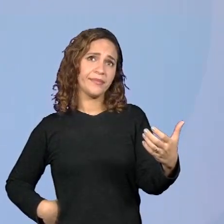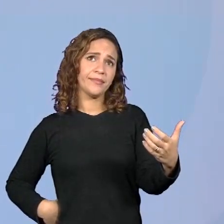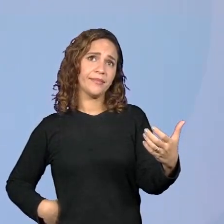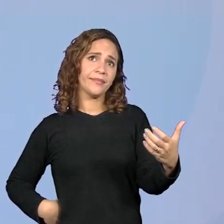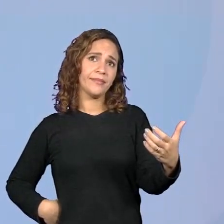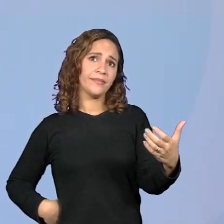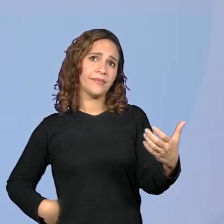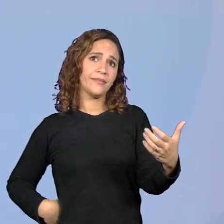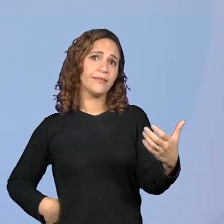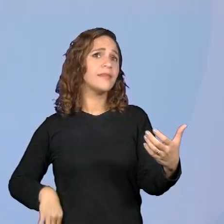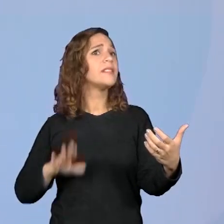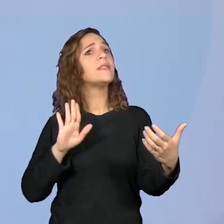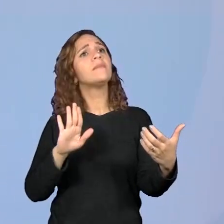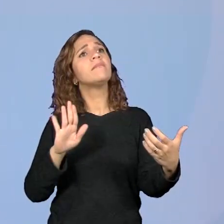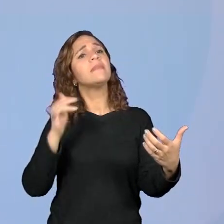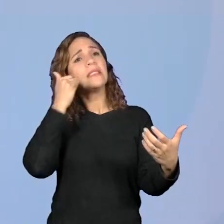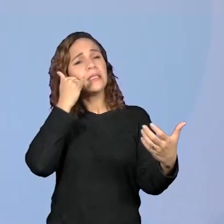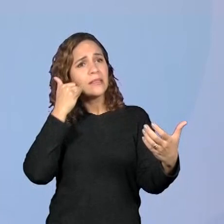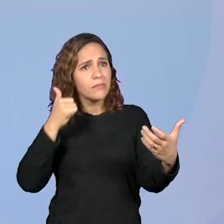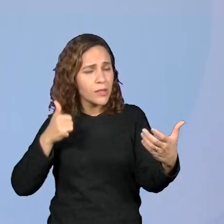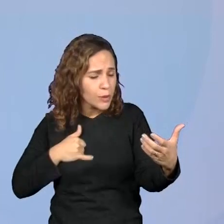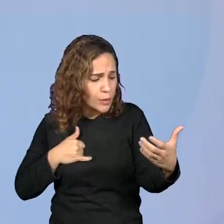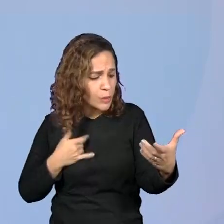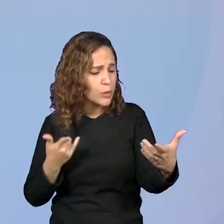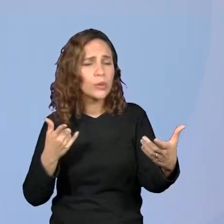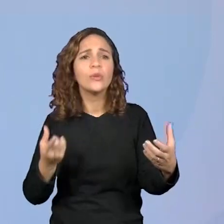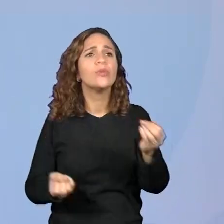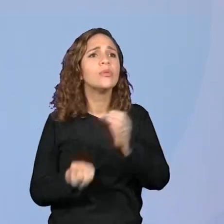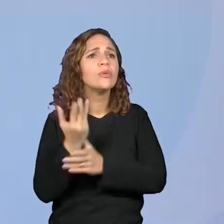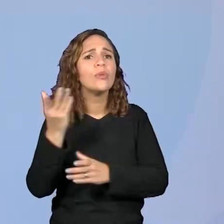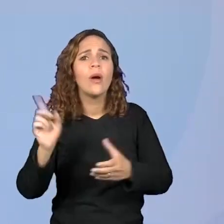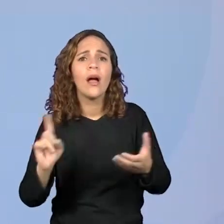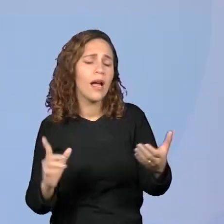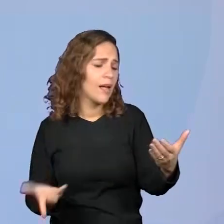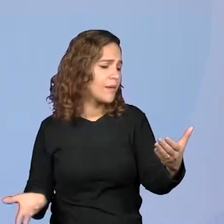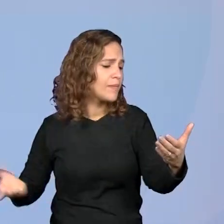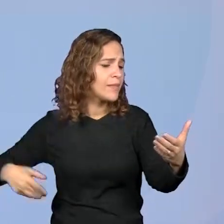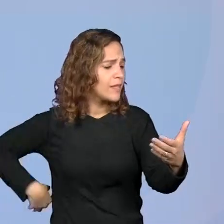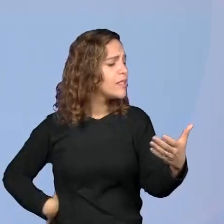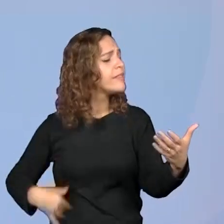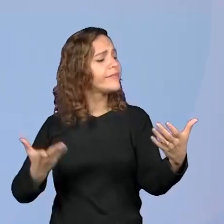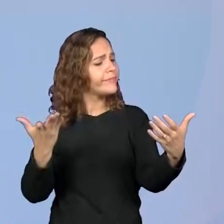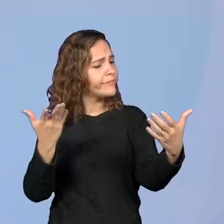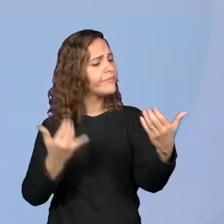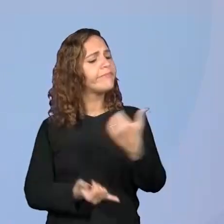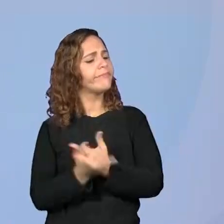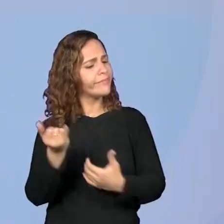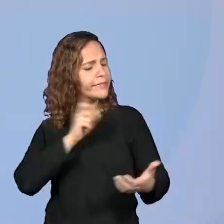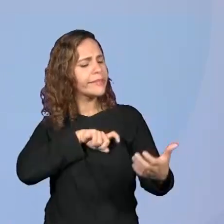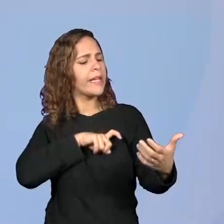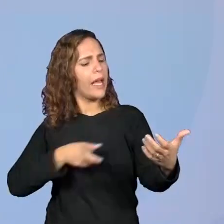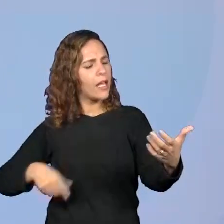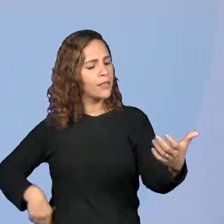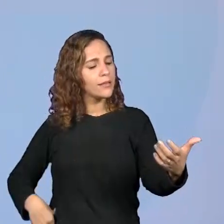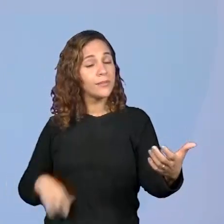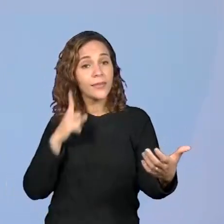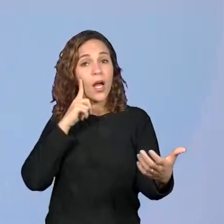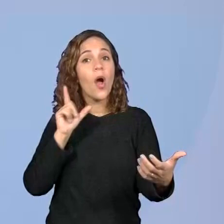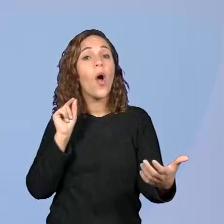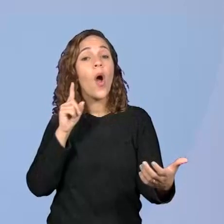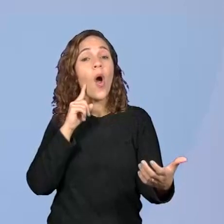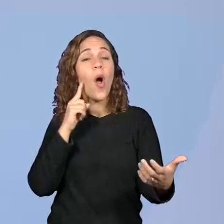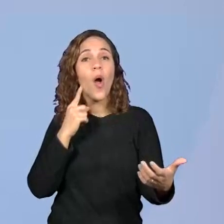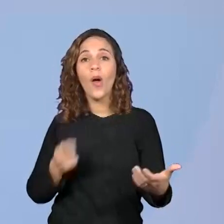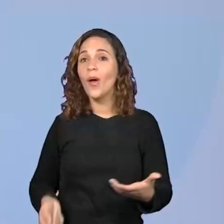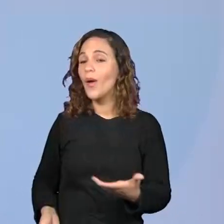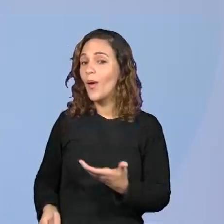ela acha que ele Não tá tinha ligando, aparecido. É. que ele não tinha aparecido, que ele tá ligando. Mas, na verdade, olha onde está o Marcelo. A gente descobre que o